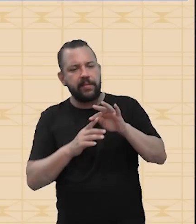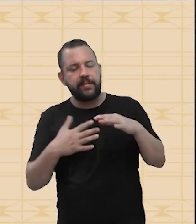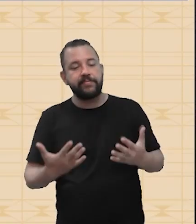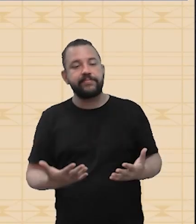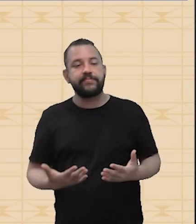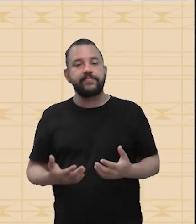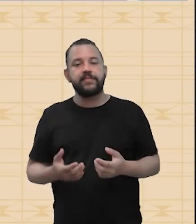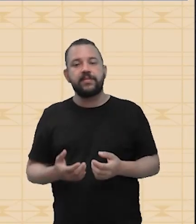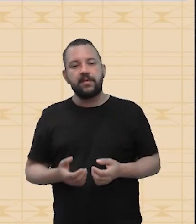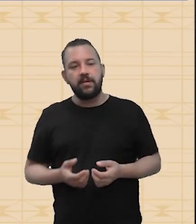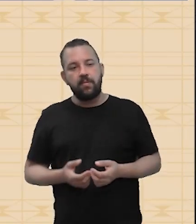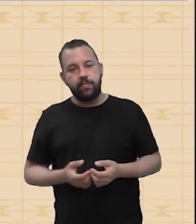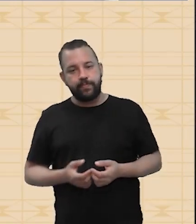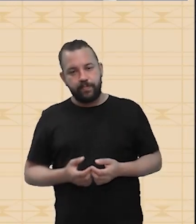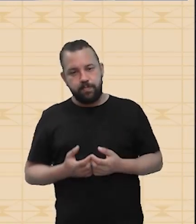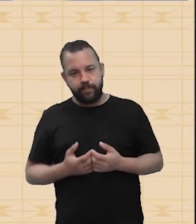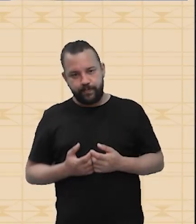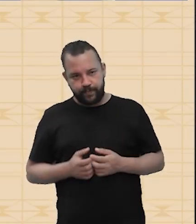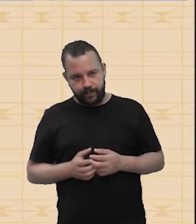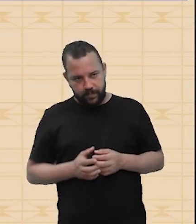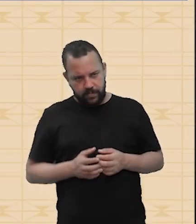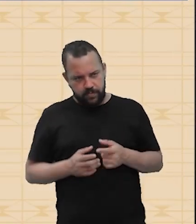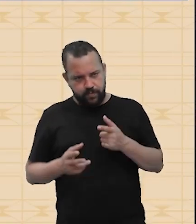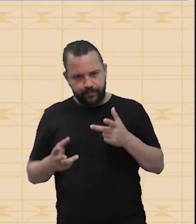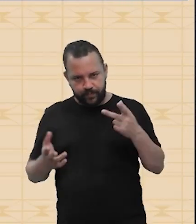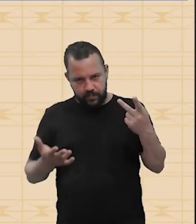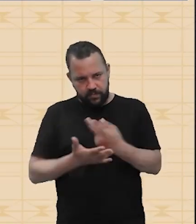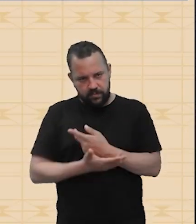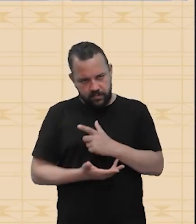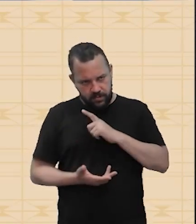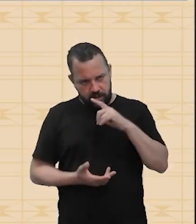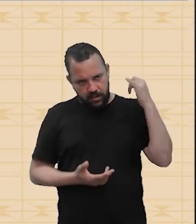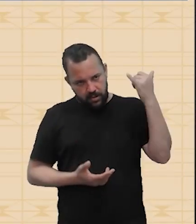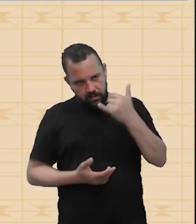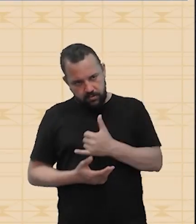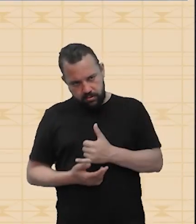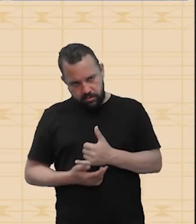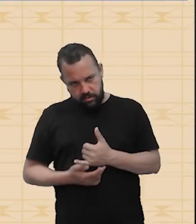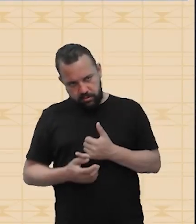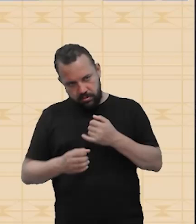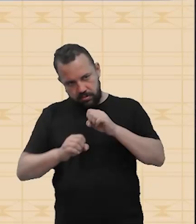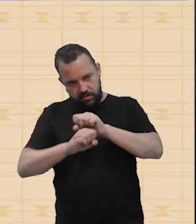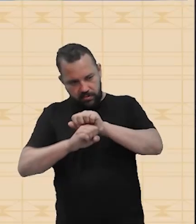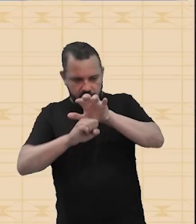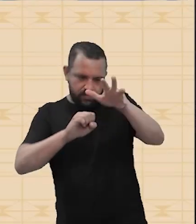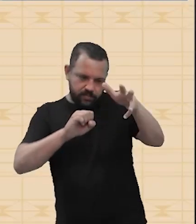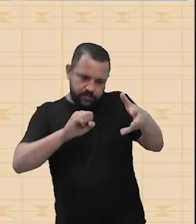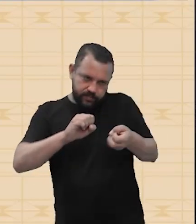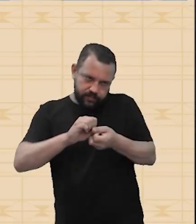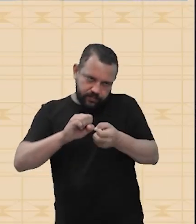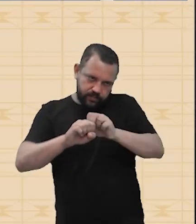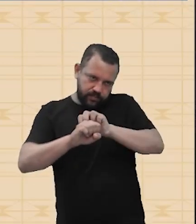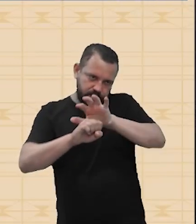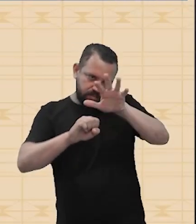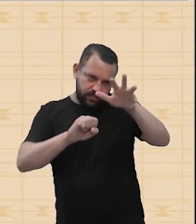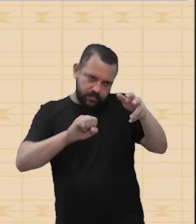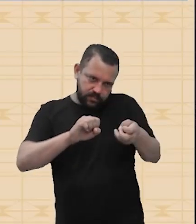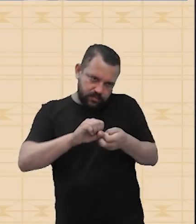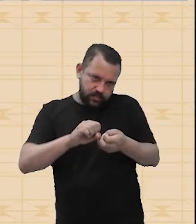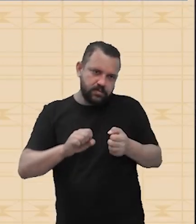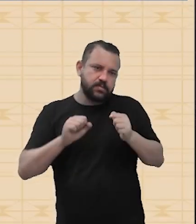ondas eletromagnéticas. É quando existe uma energia eletromagnética que todos nós emanamos que vai propagar